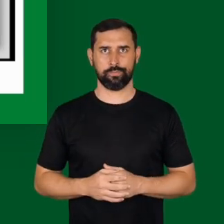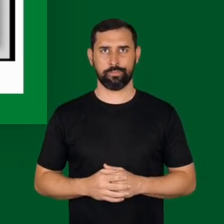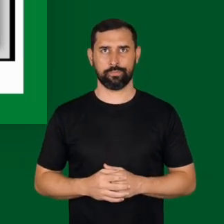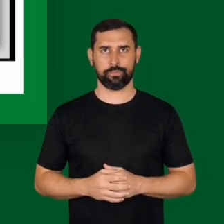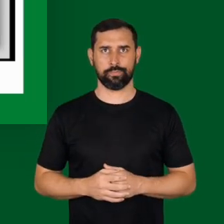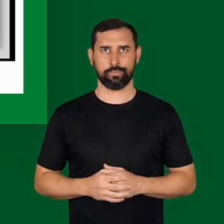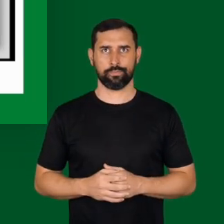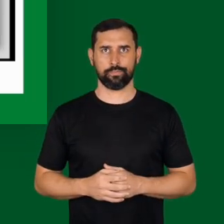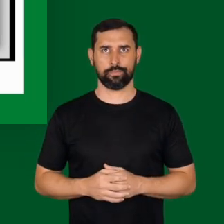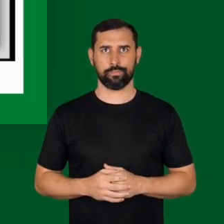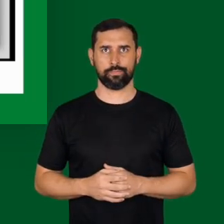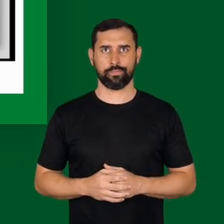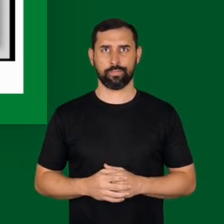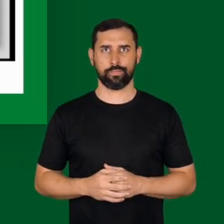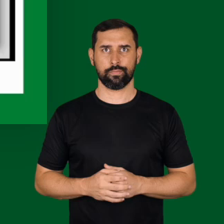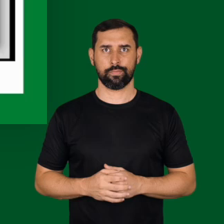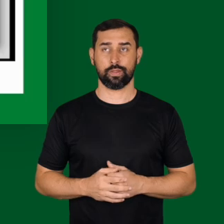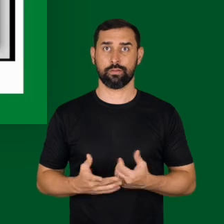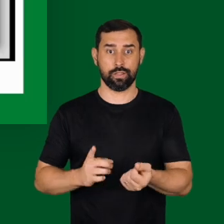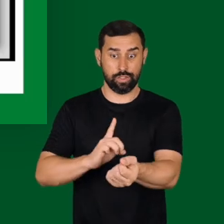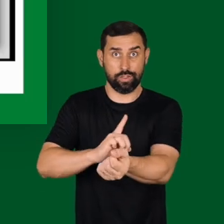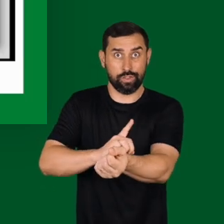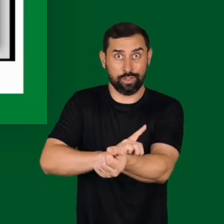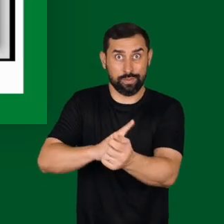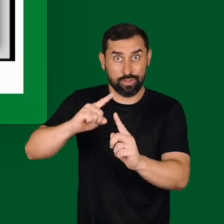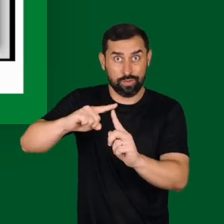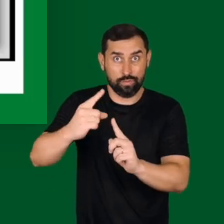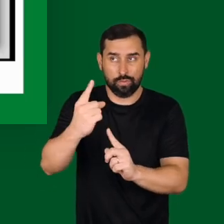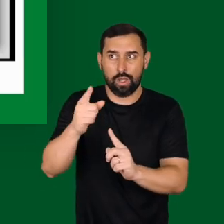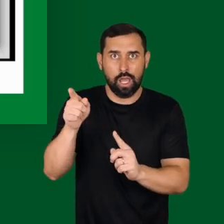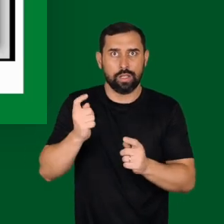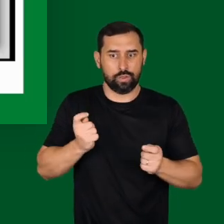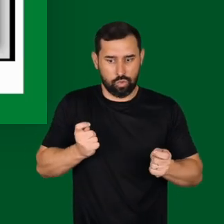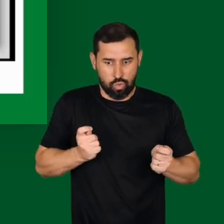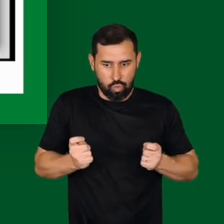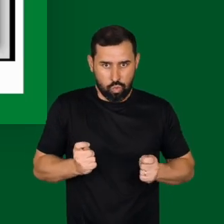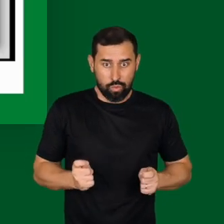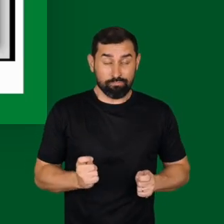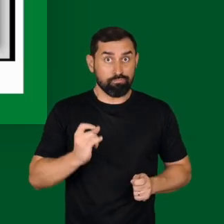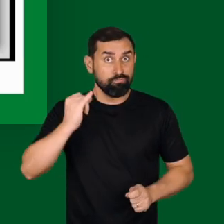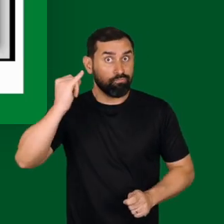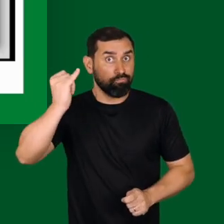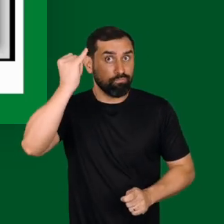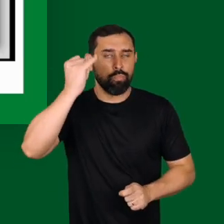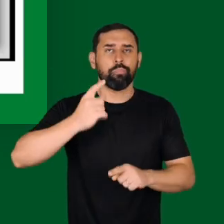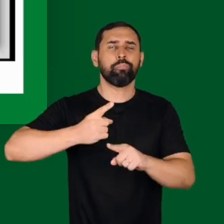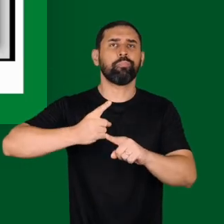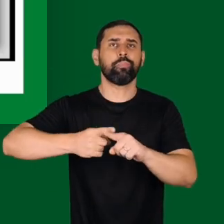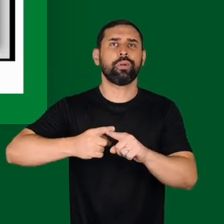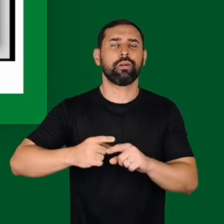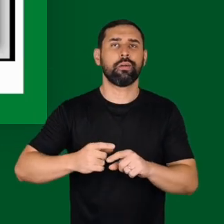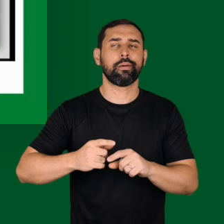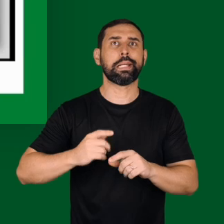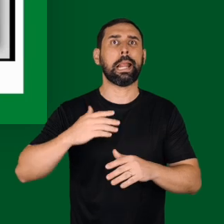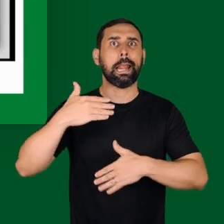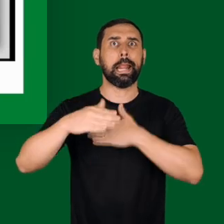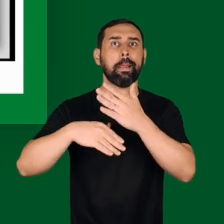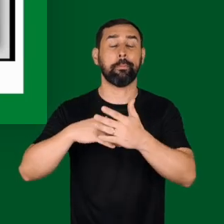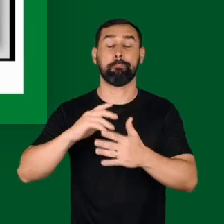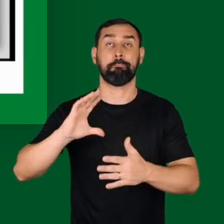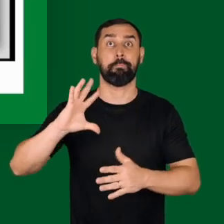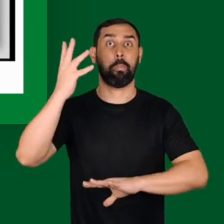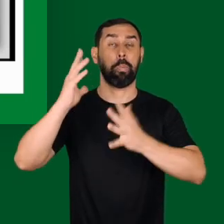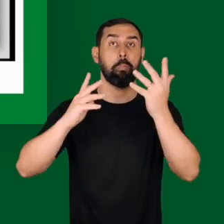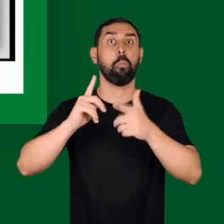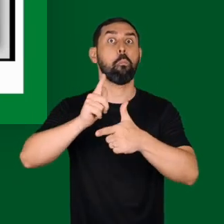Por que o paciente tem que controlar bem, né, essa doença diabetes? Porque a doença diabetes, ela pode levar